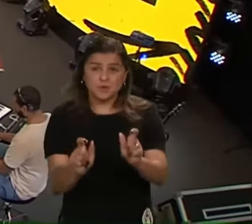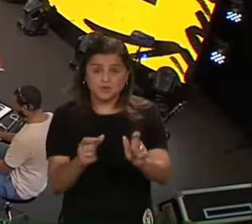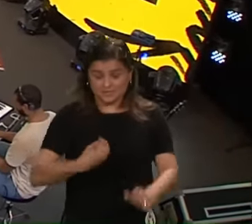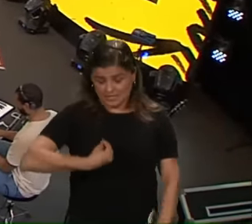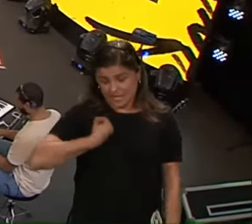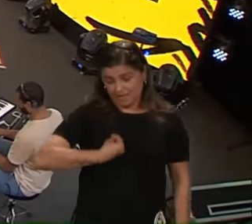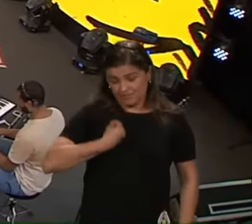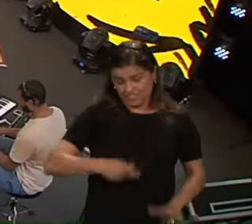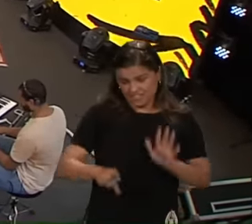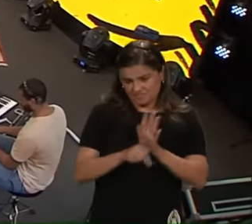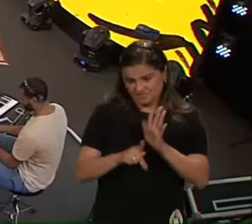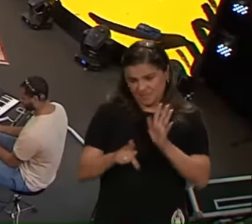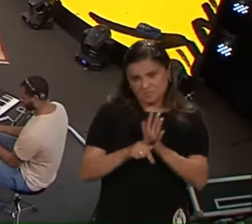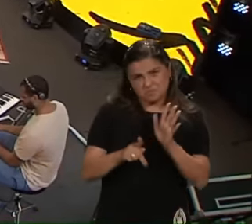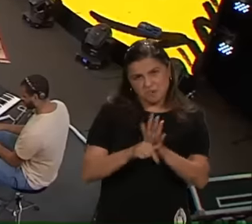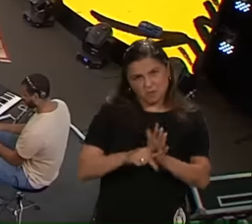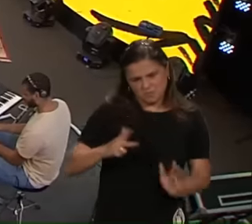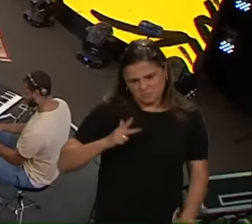elas.